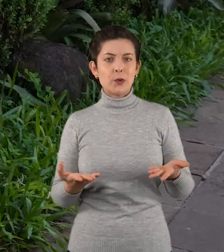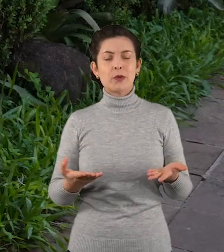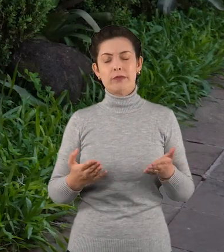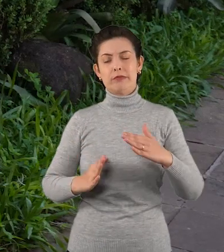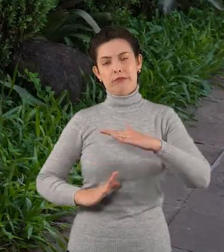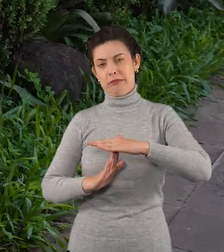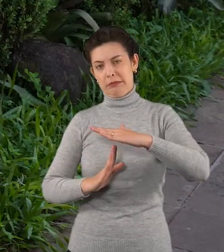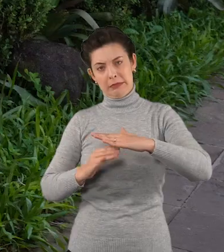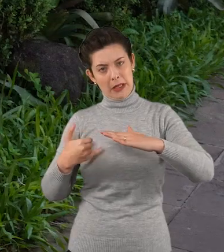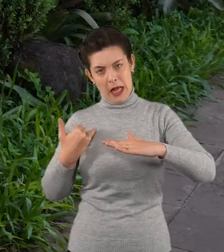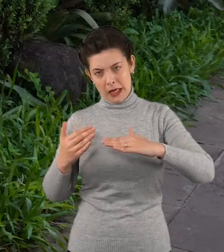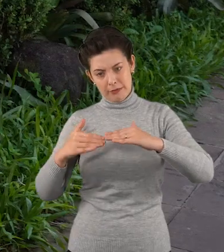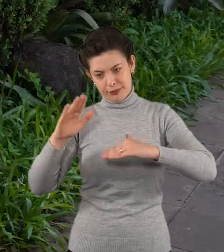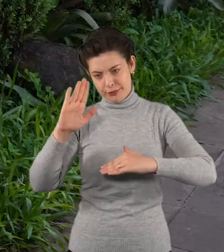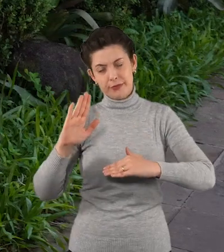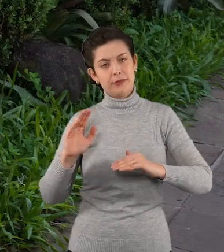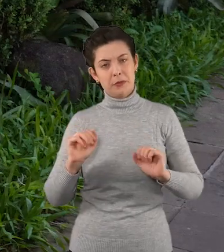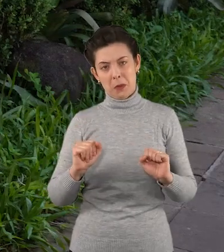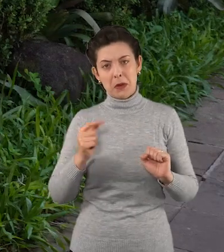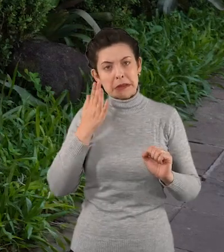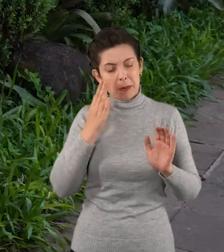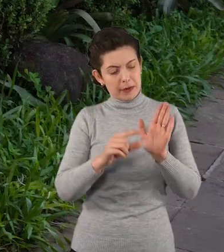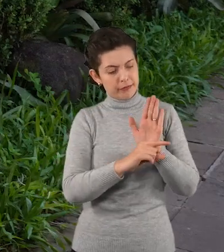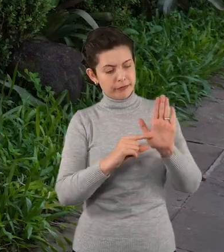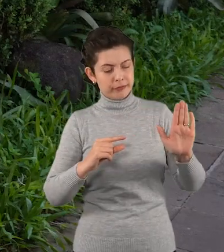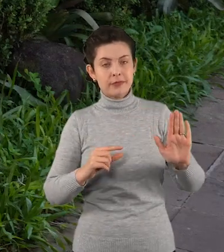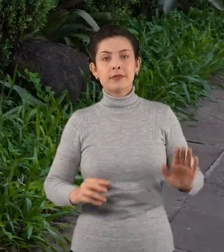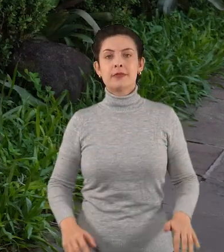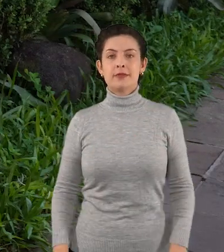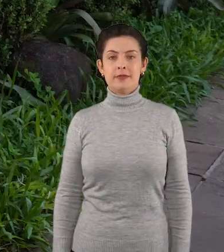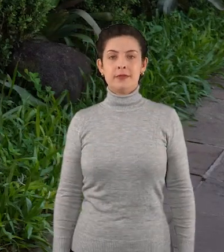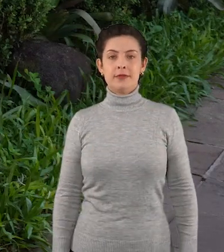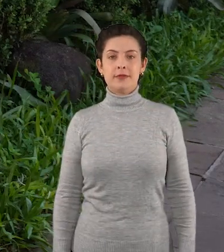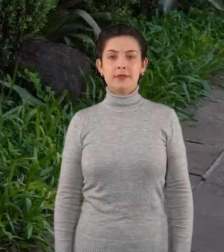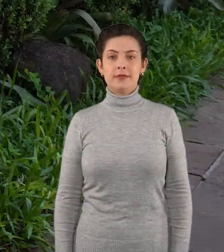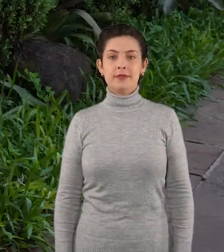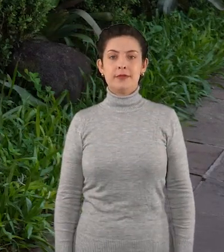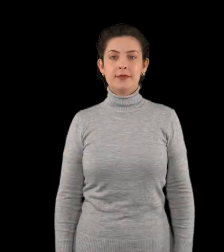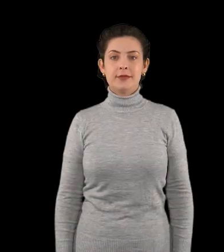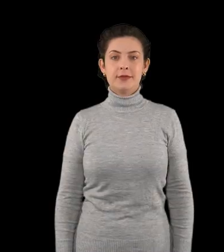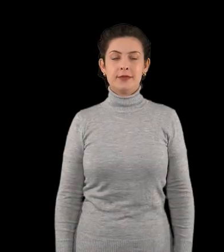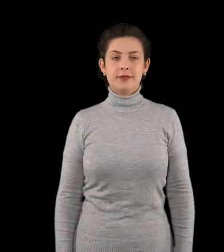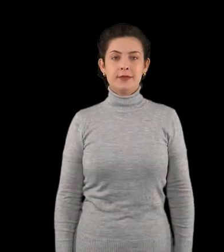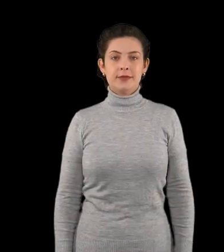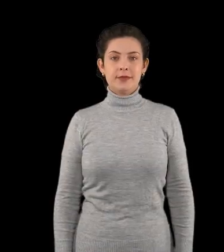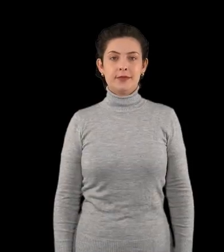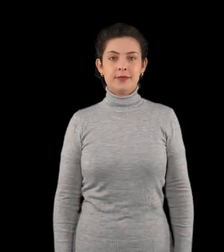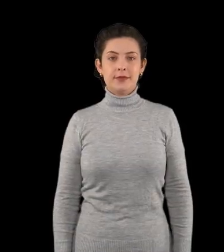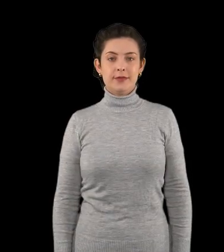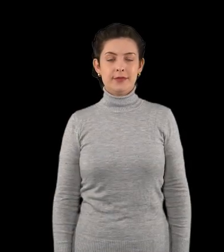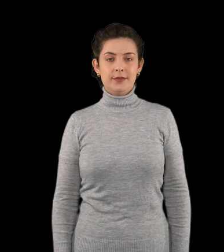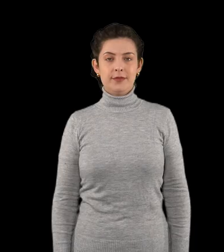da limitação de idade para assistir o filme, né?